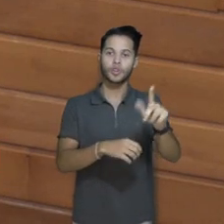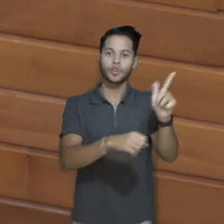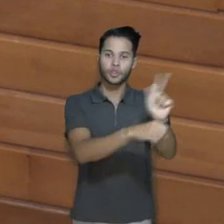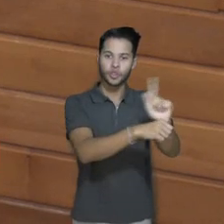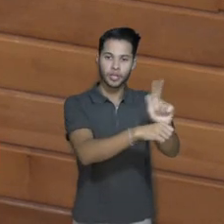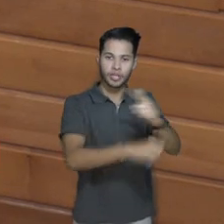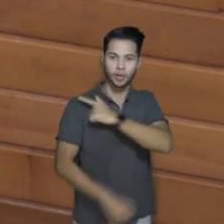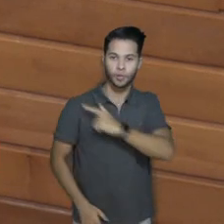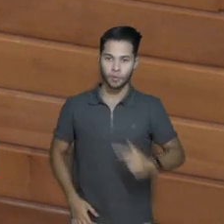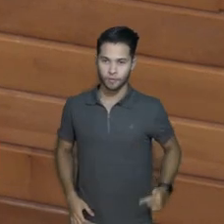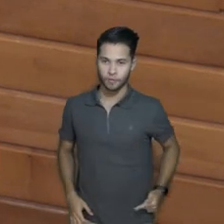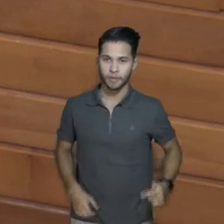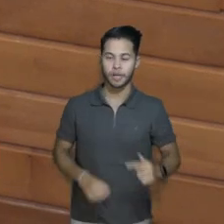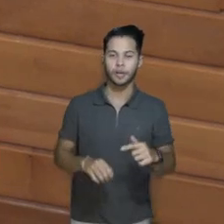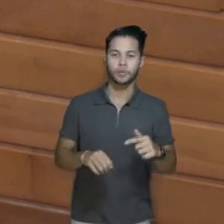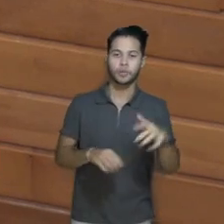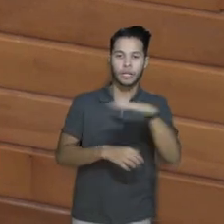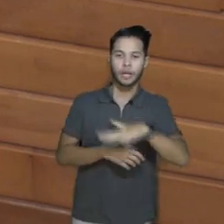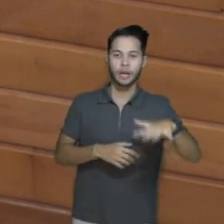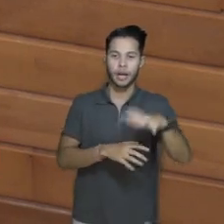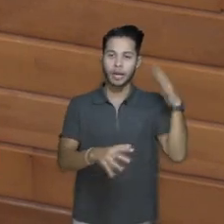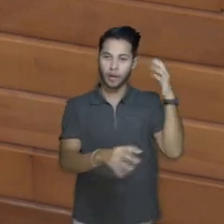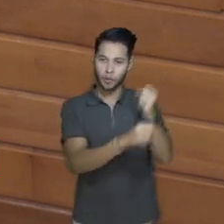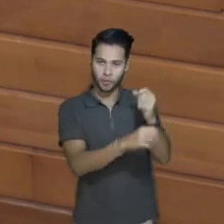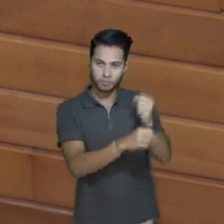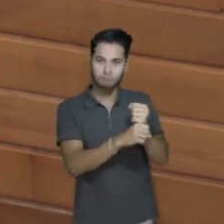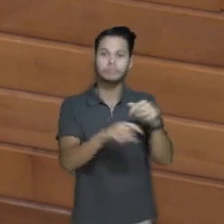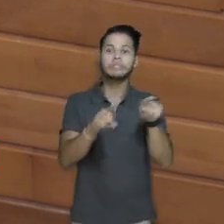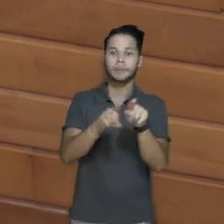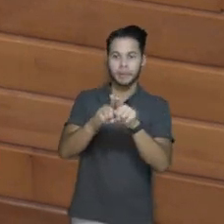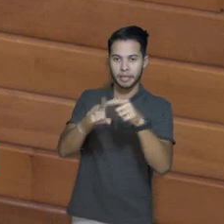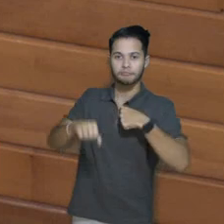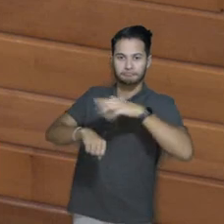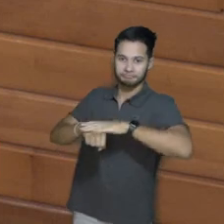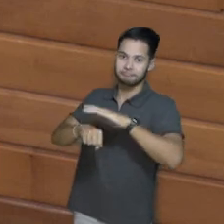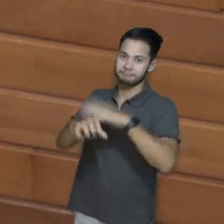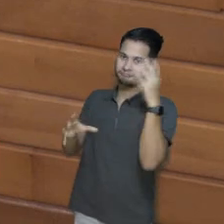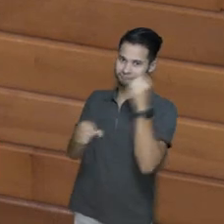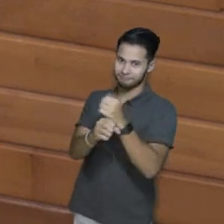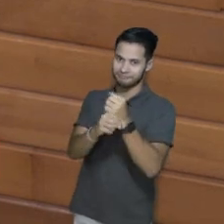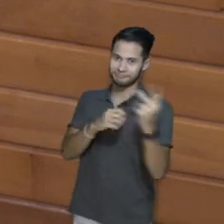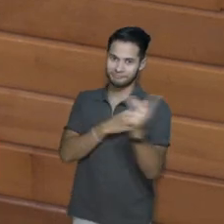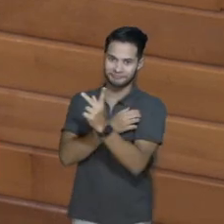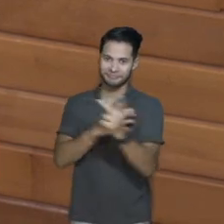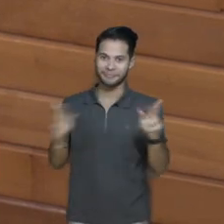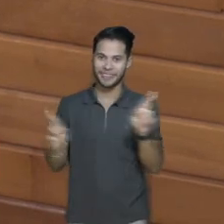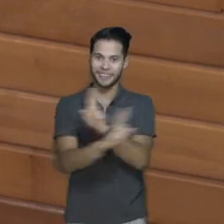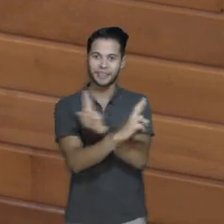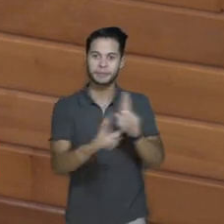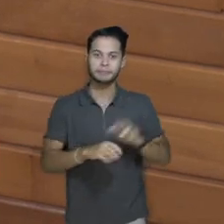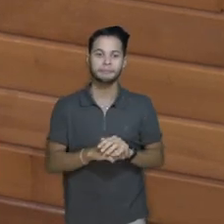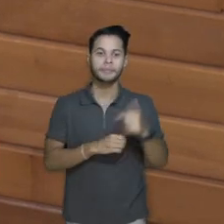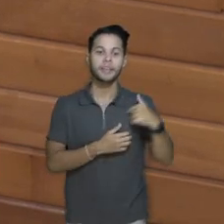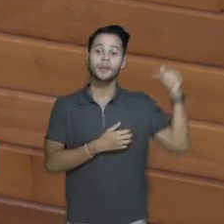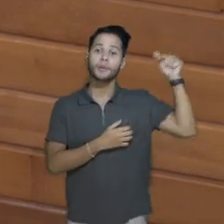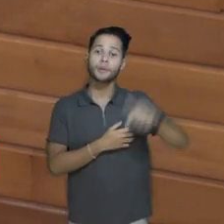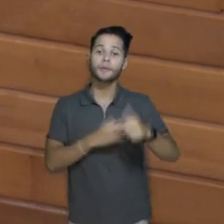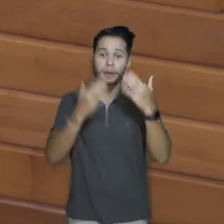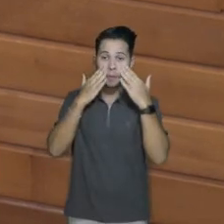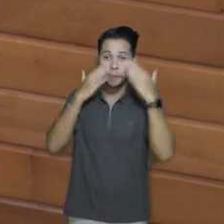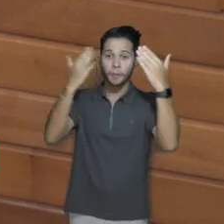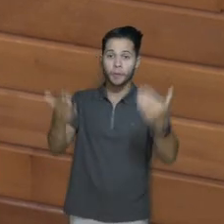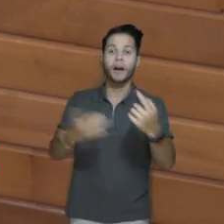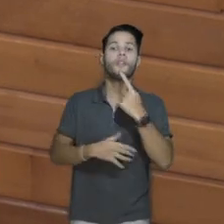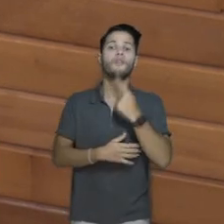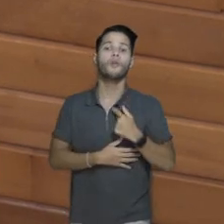Contabilidade e contador também né consequentemente e também eu acho que trazendo aqui que a vontade de